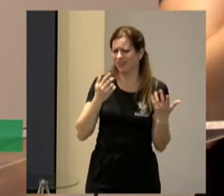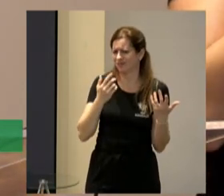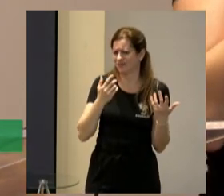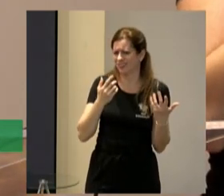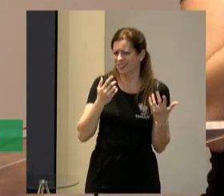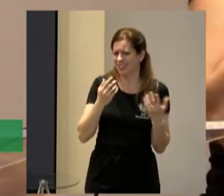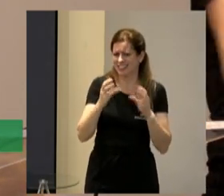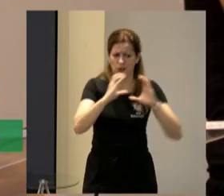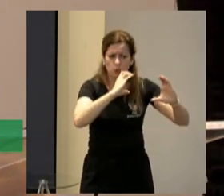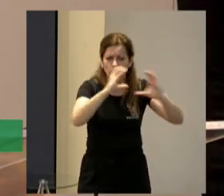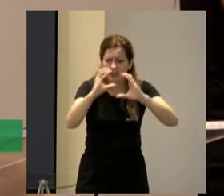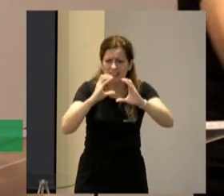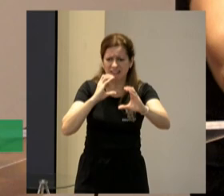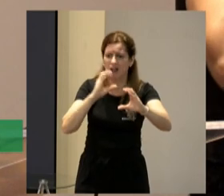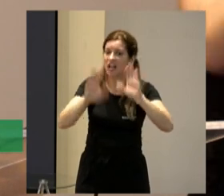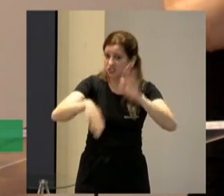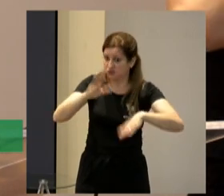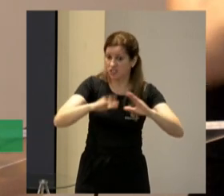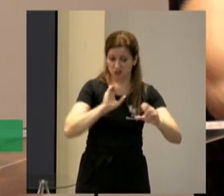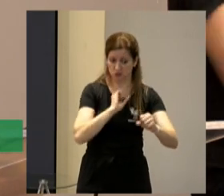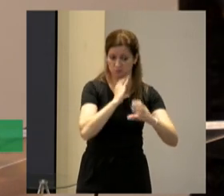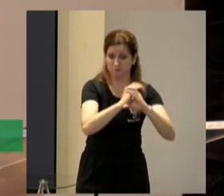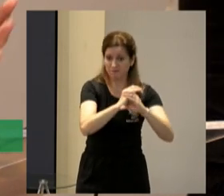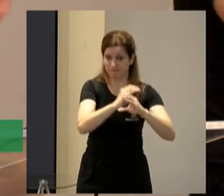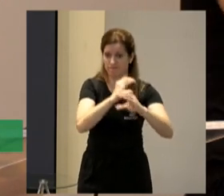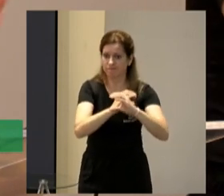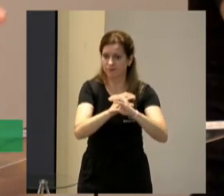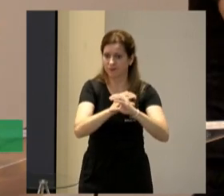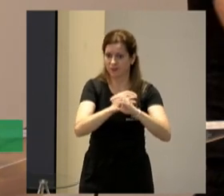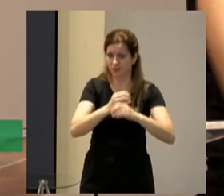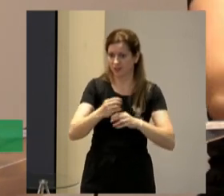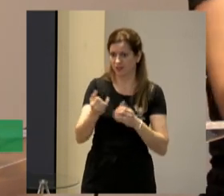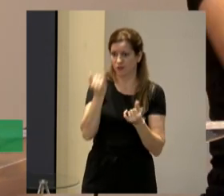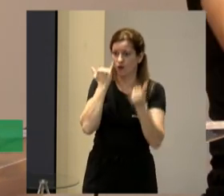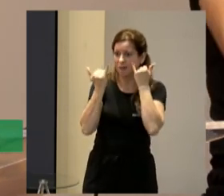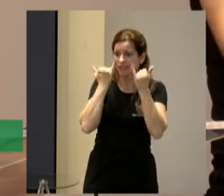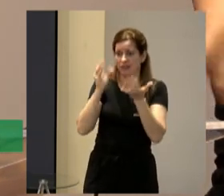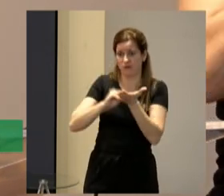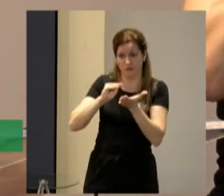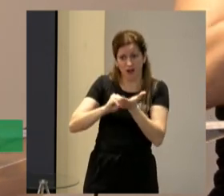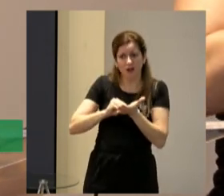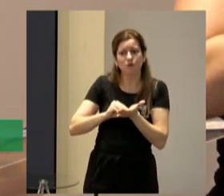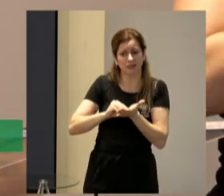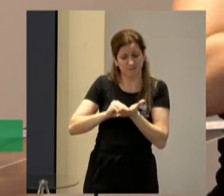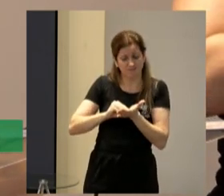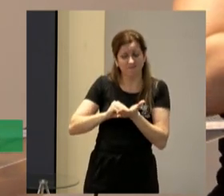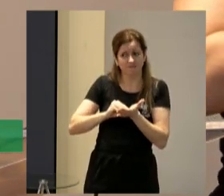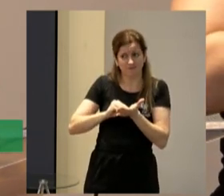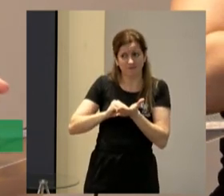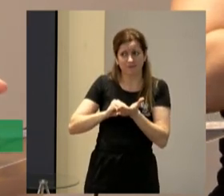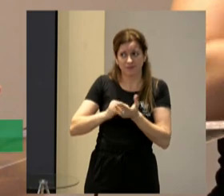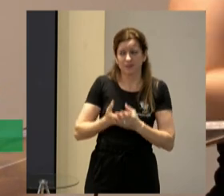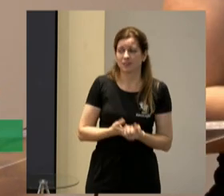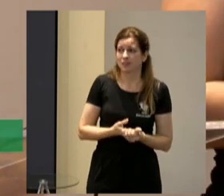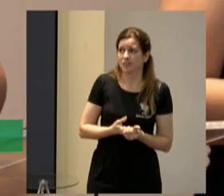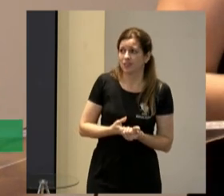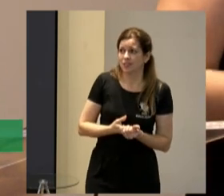porque a maioria das políticas étnico-raciais, em qualquer